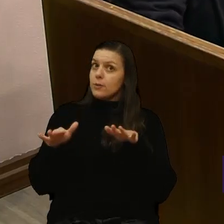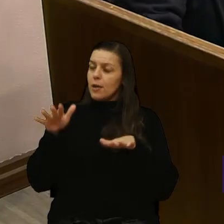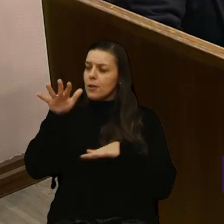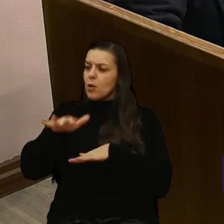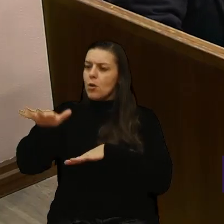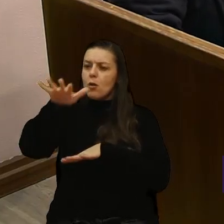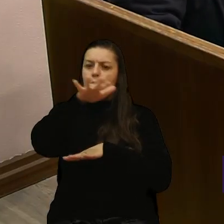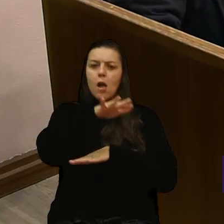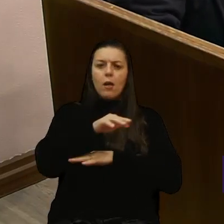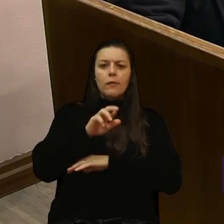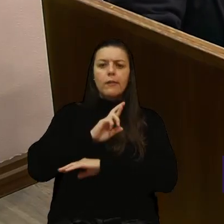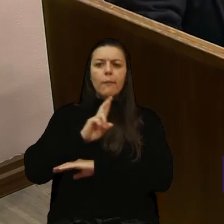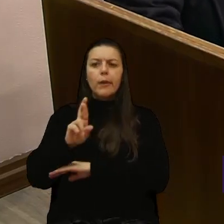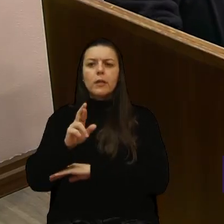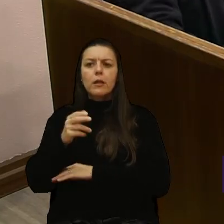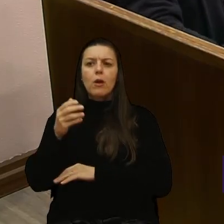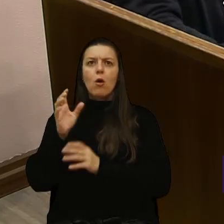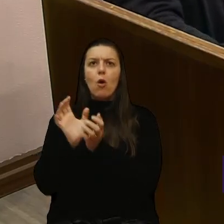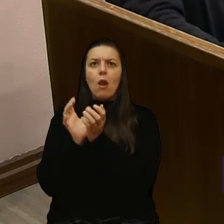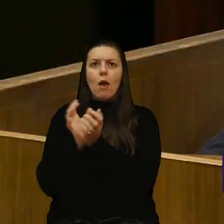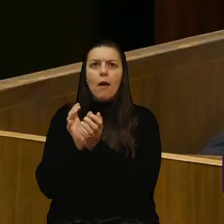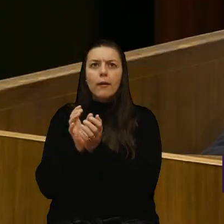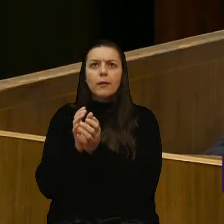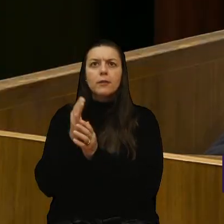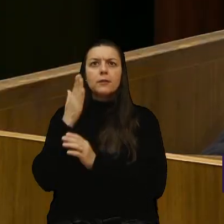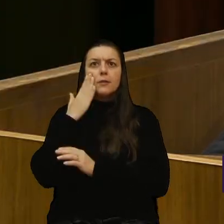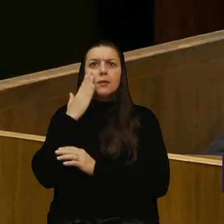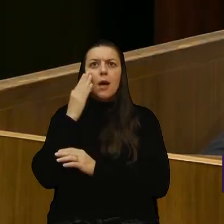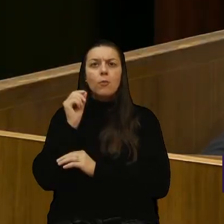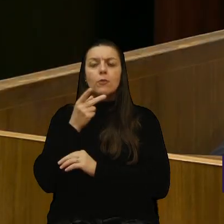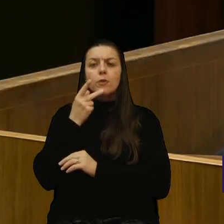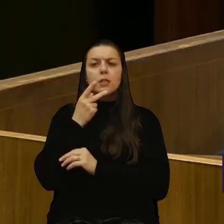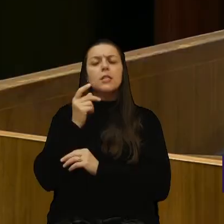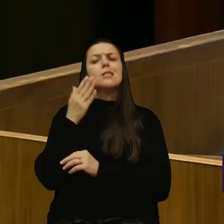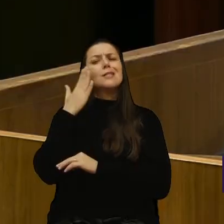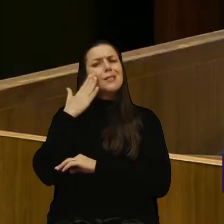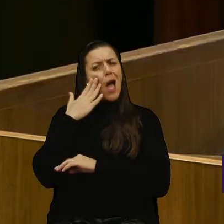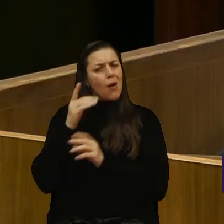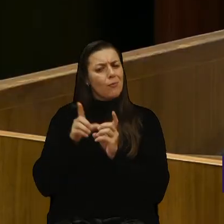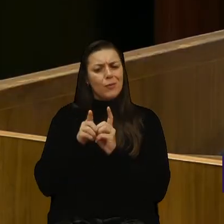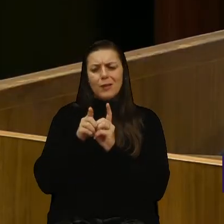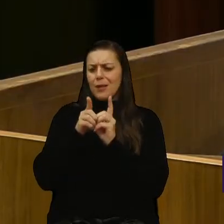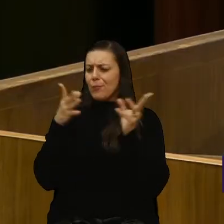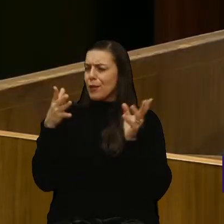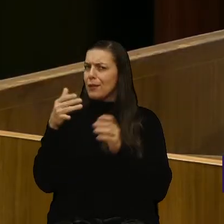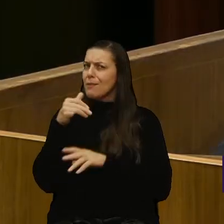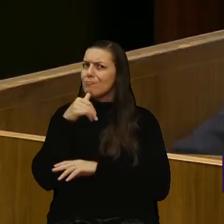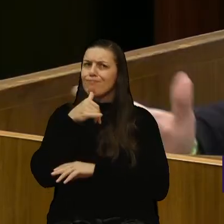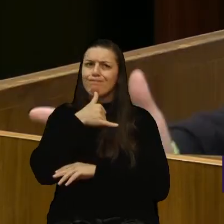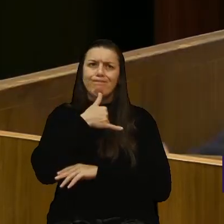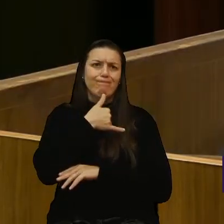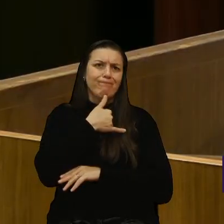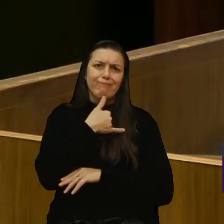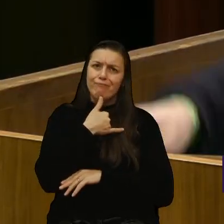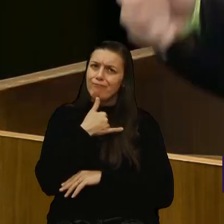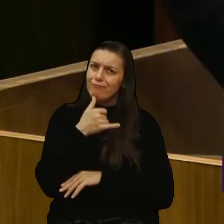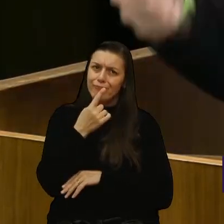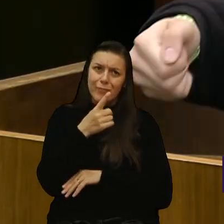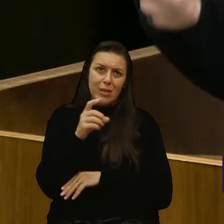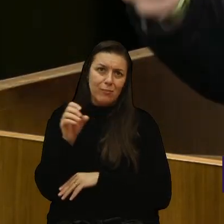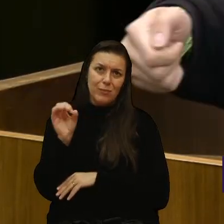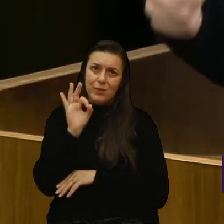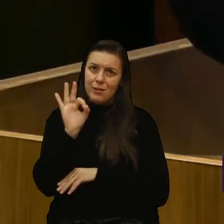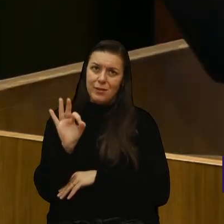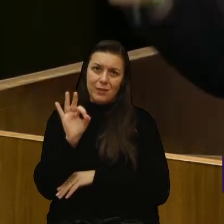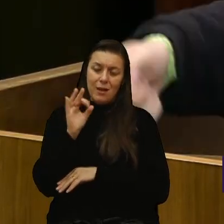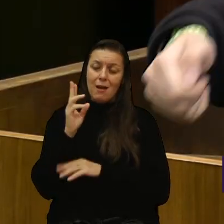de representação, os nossos colegas vereadores estão aqui, sabem do que eu estou falando, e sabem que a nossa democracia, infelizmente, ela não está 100% garantida. A gente